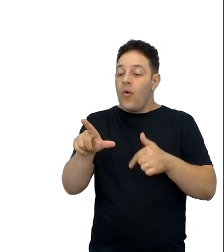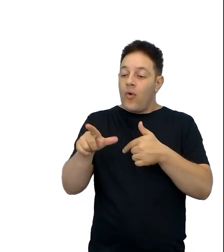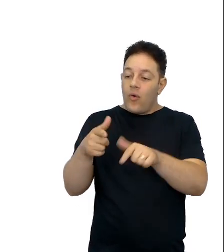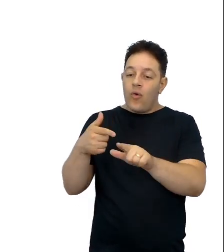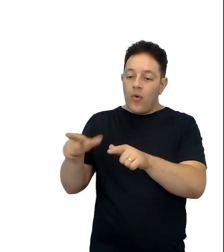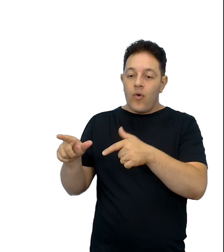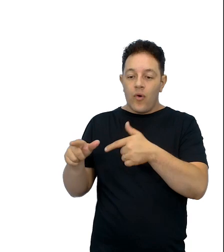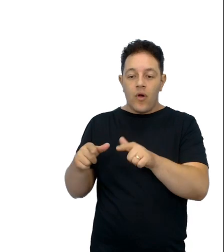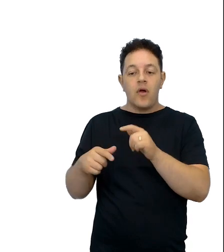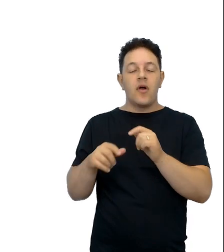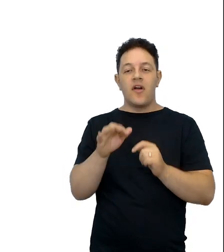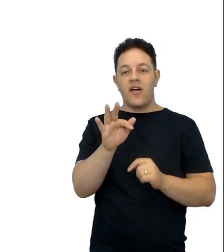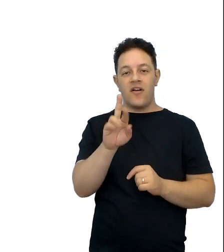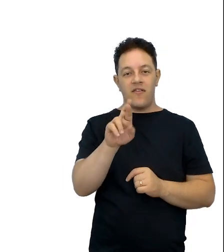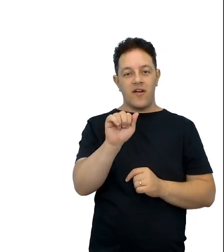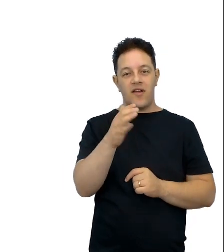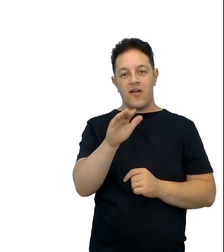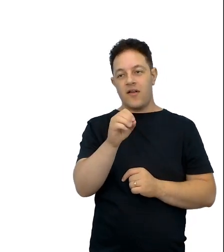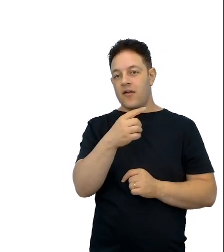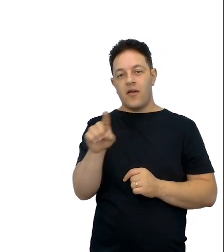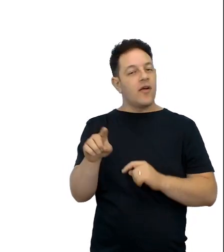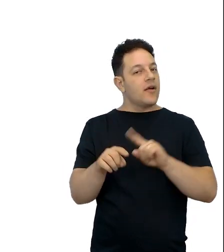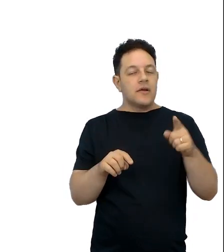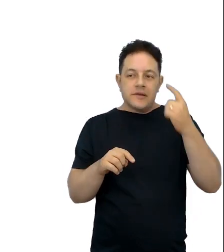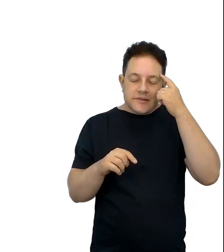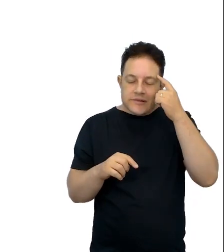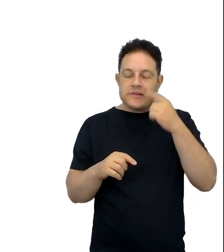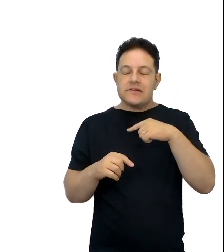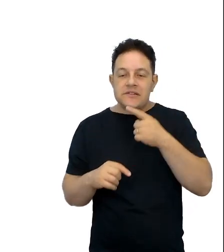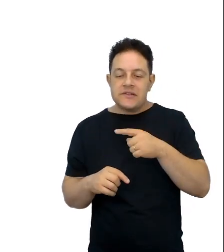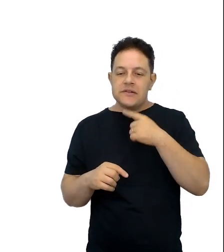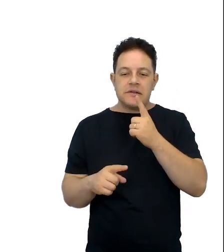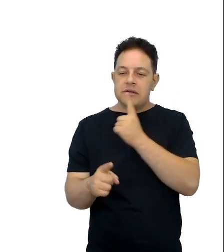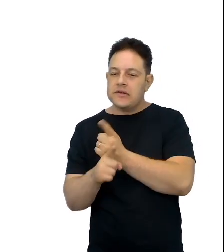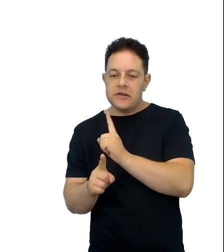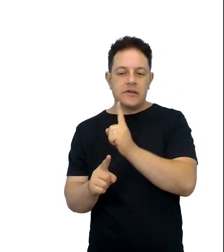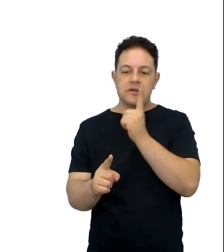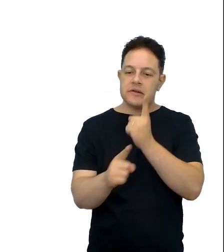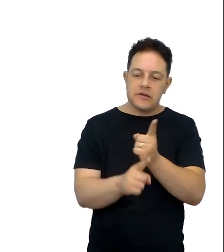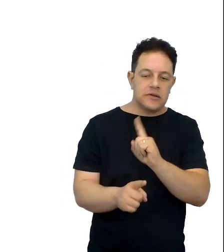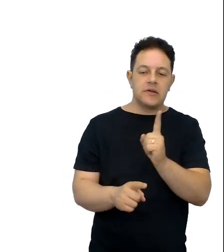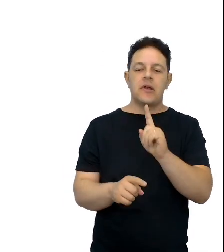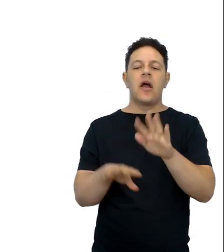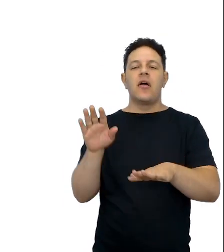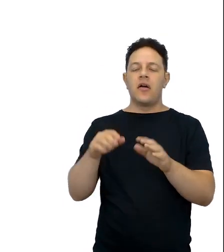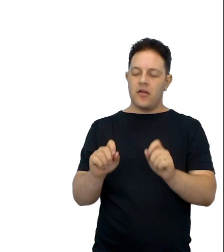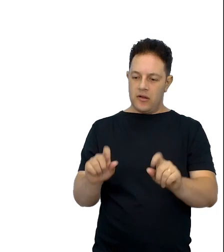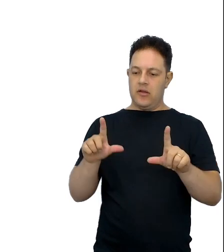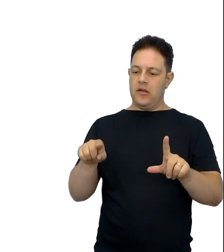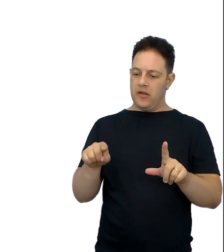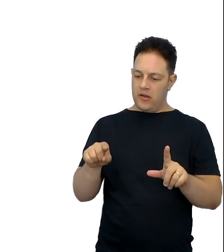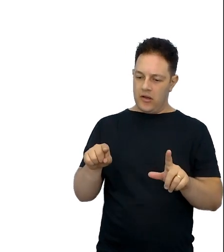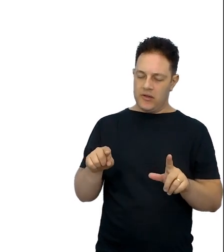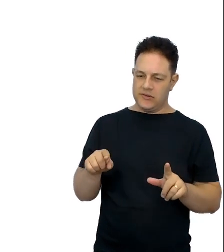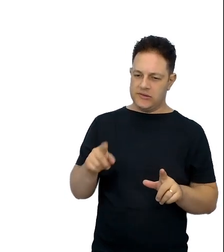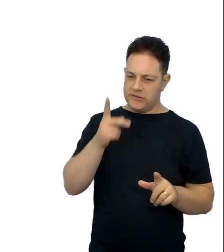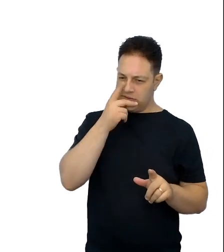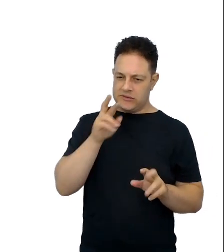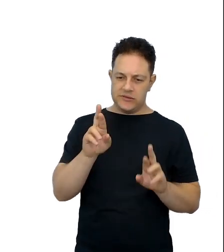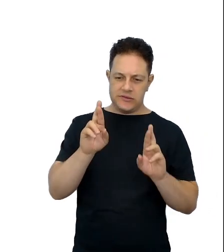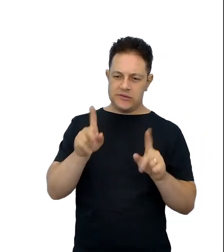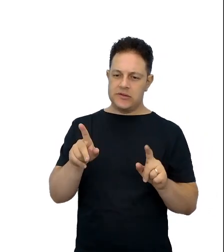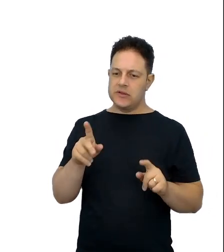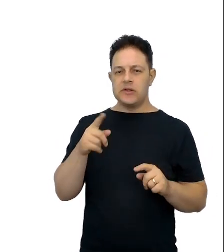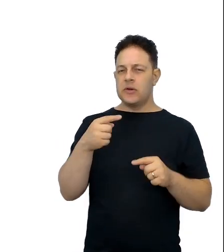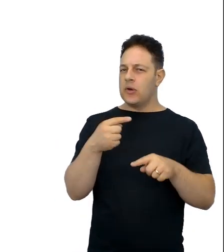ideias, né, de fração, eles não conseguem identificar. Quando ela aparece, parece que ela é uma coisa à parte, que aquilo não